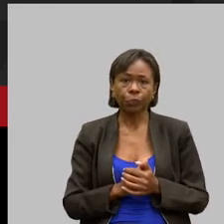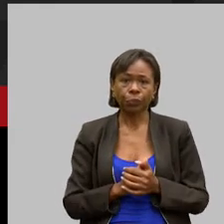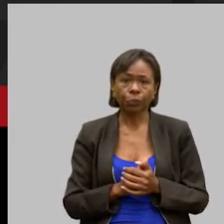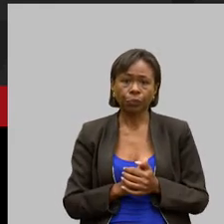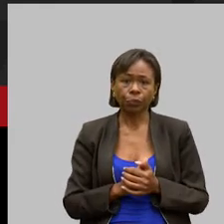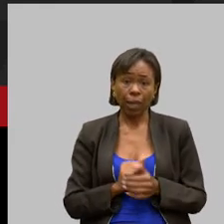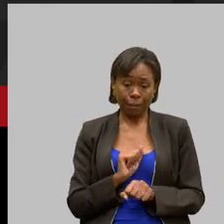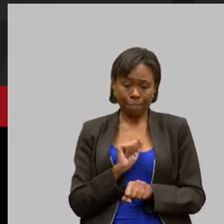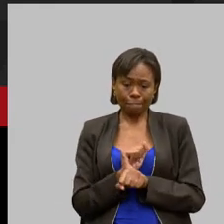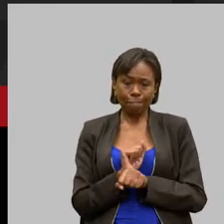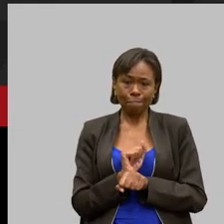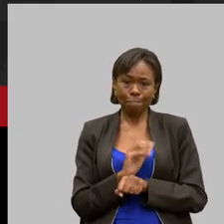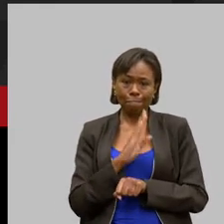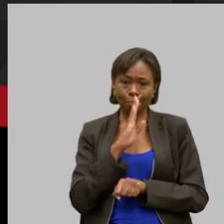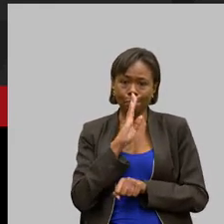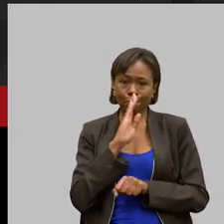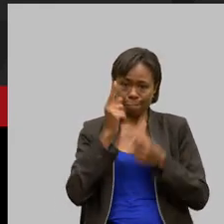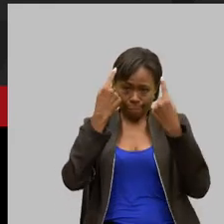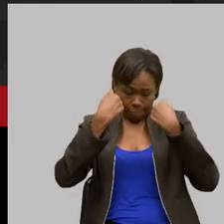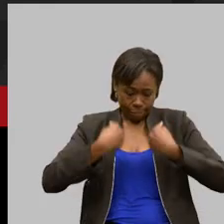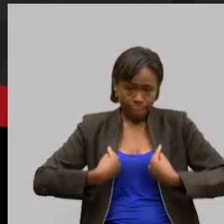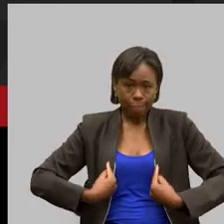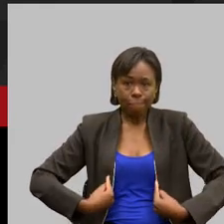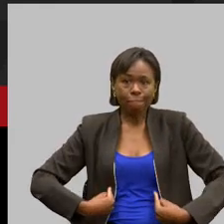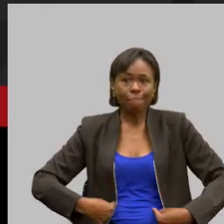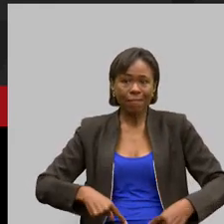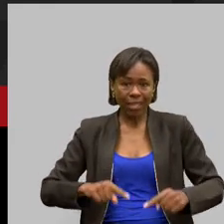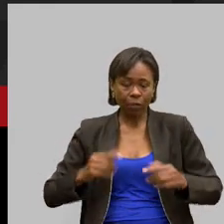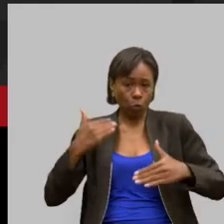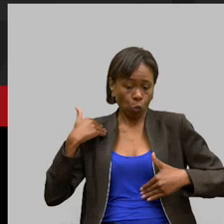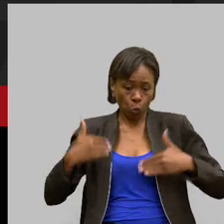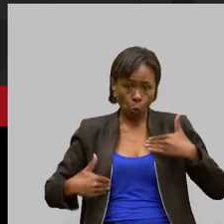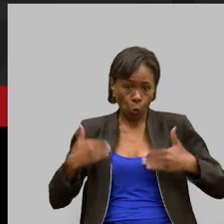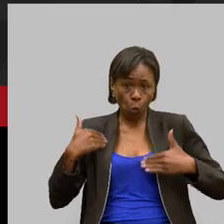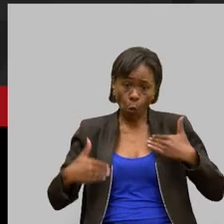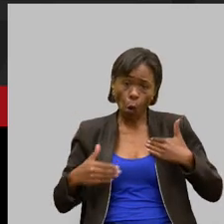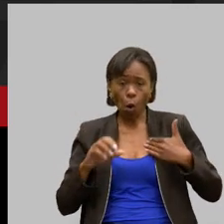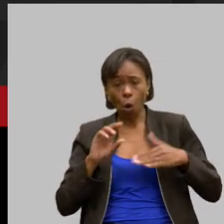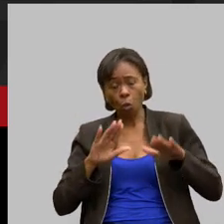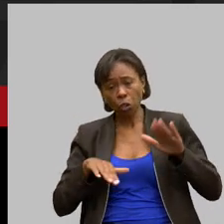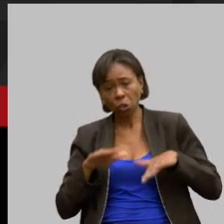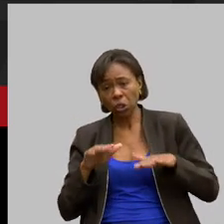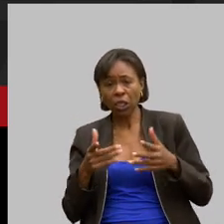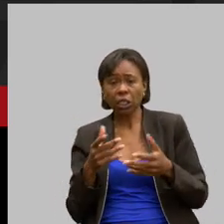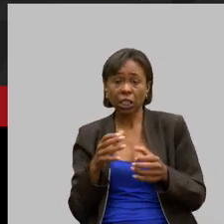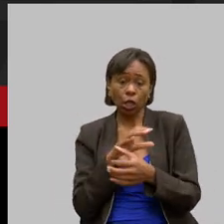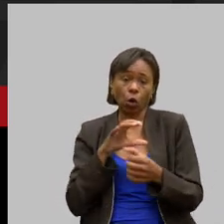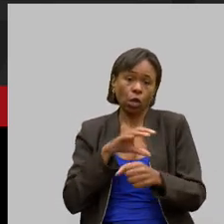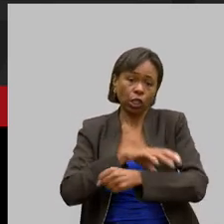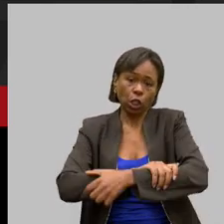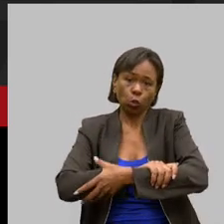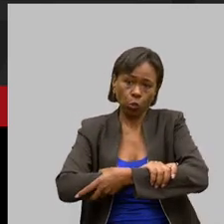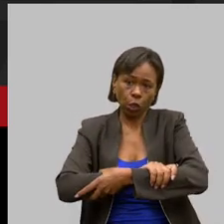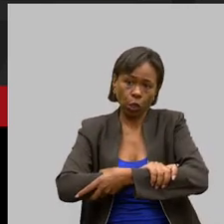o né Tá imobilizando na criança com uso de algum dispositivo ou segurando isso sempre que a gente vai